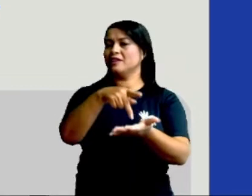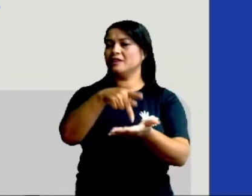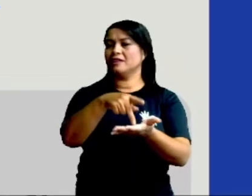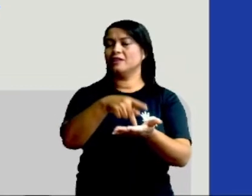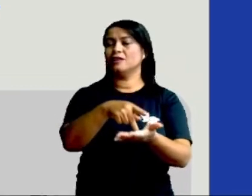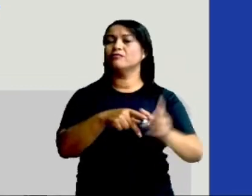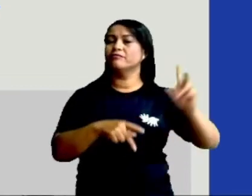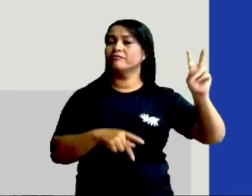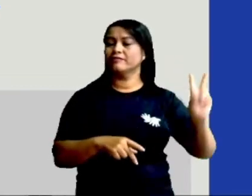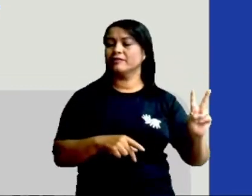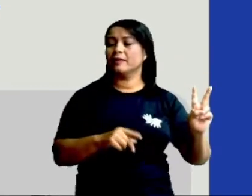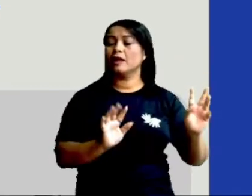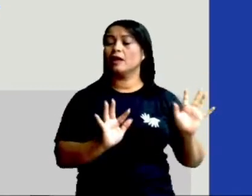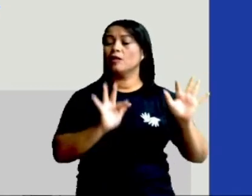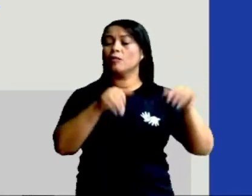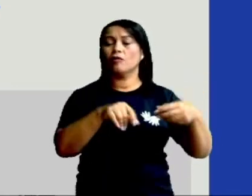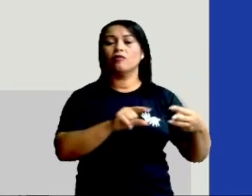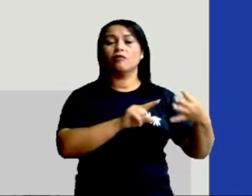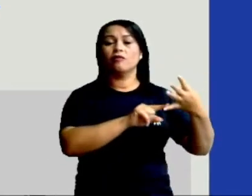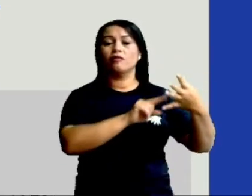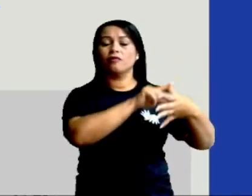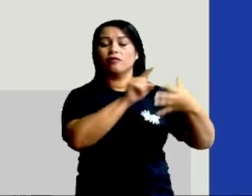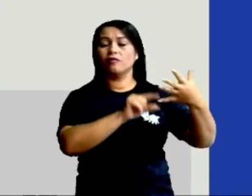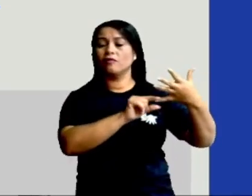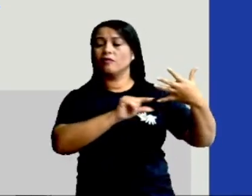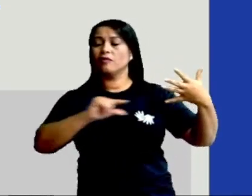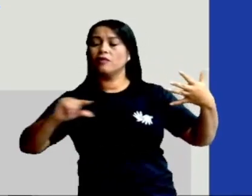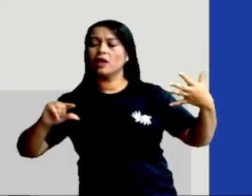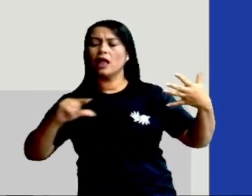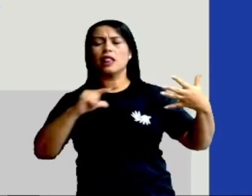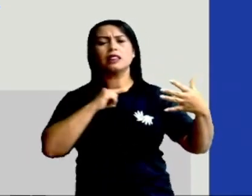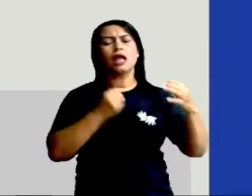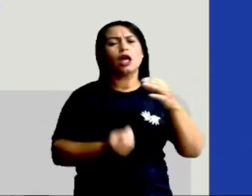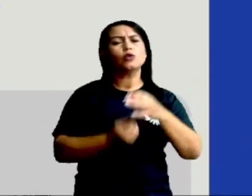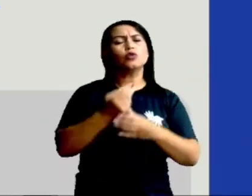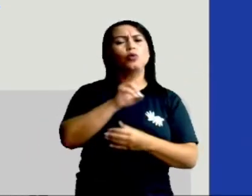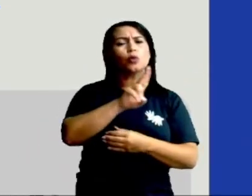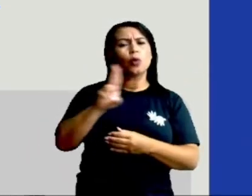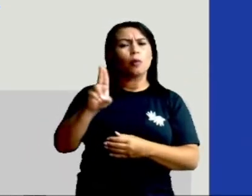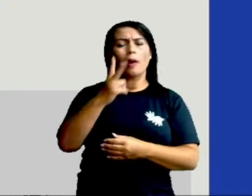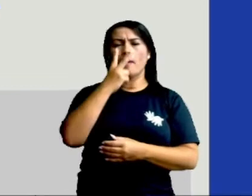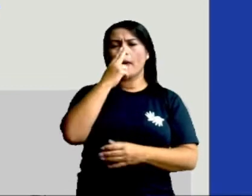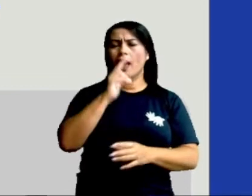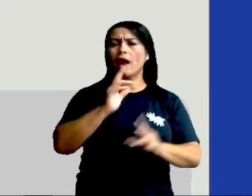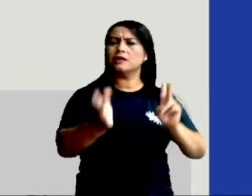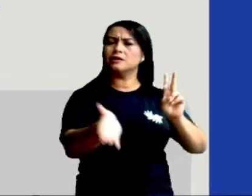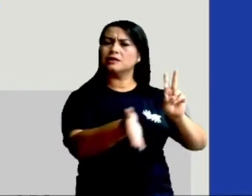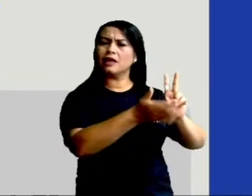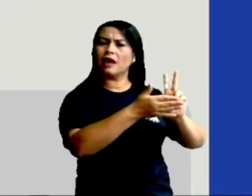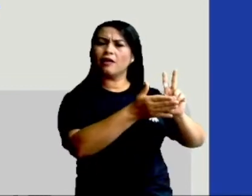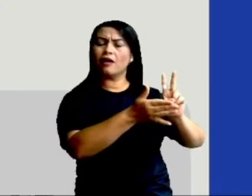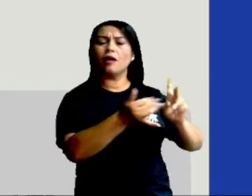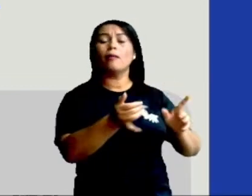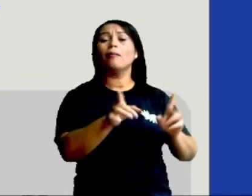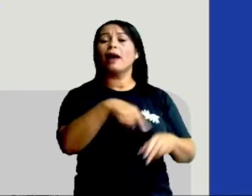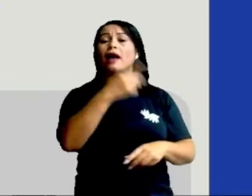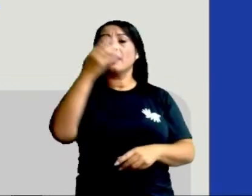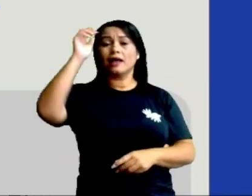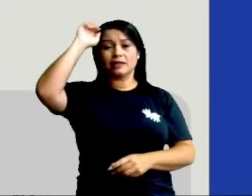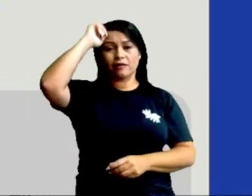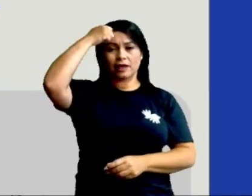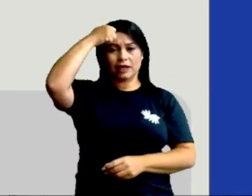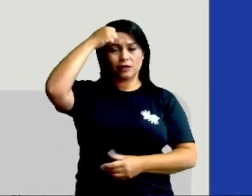e por fim a última frase de seu nome tem origem africana que significa terra